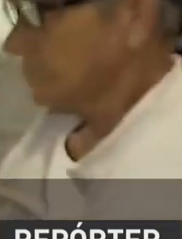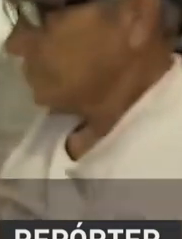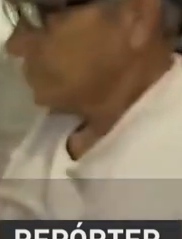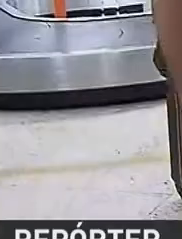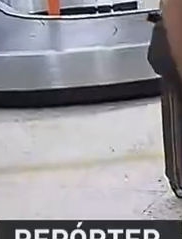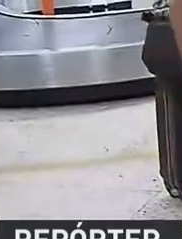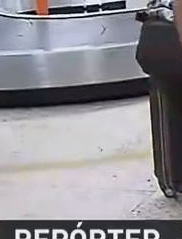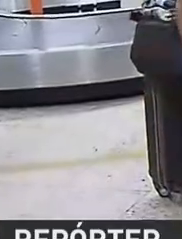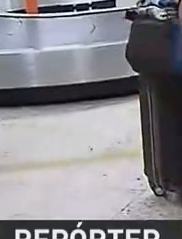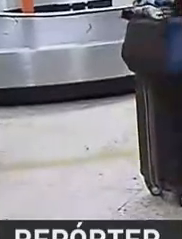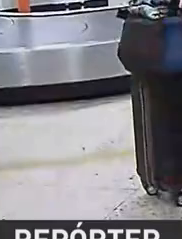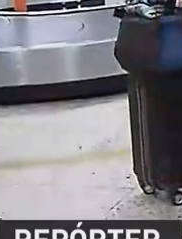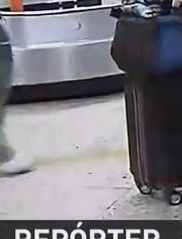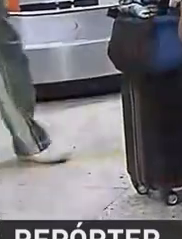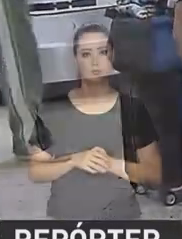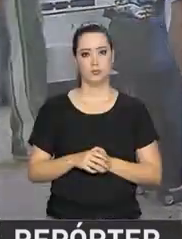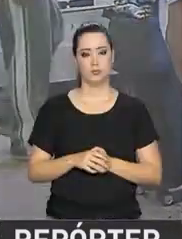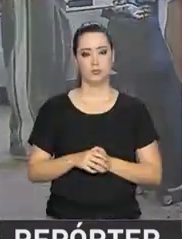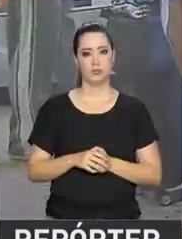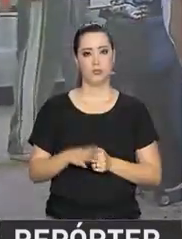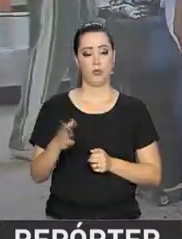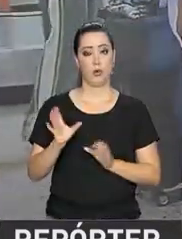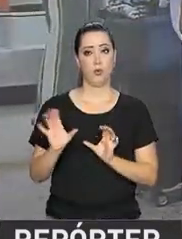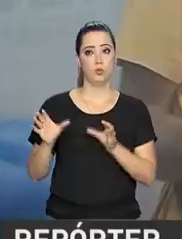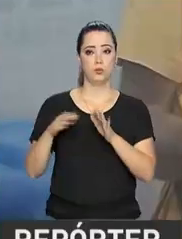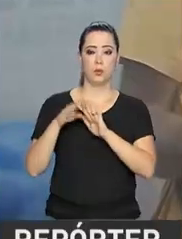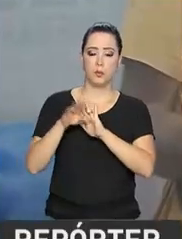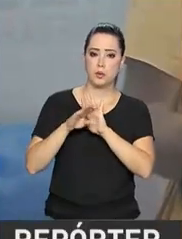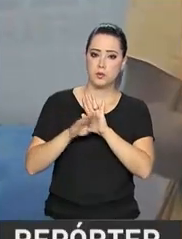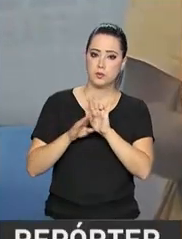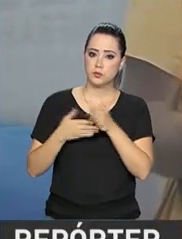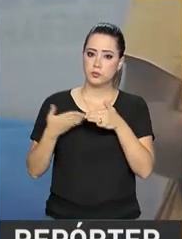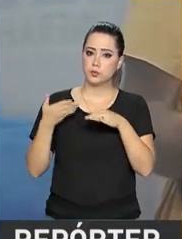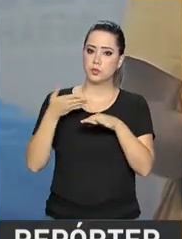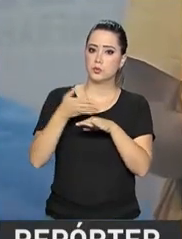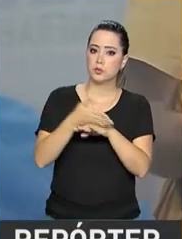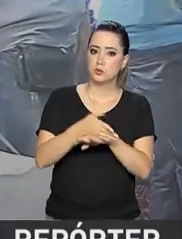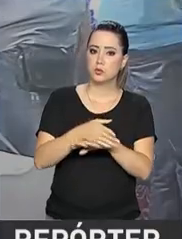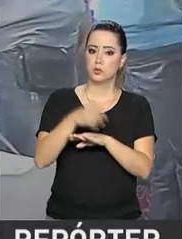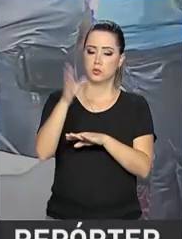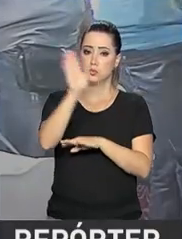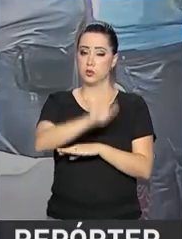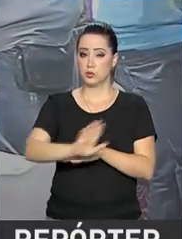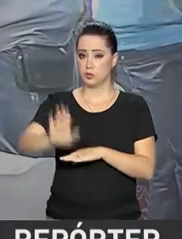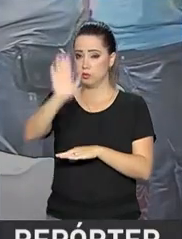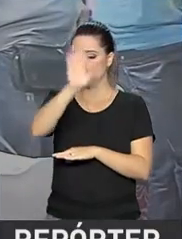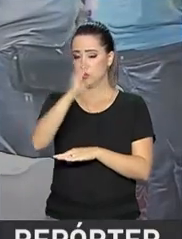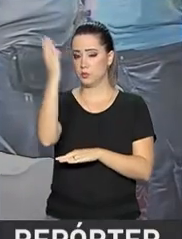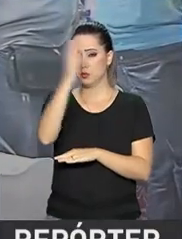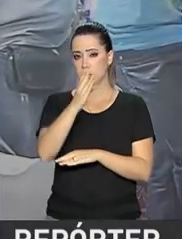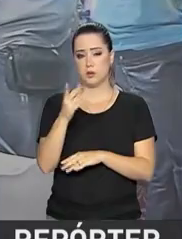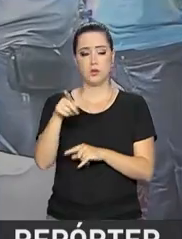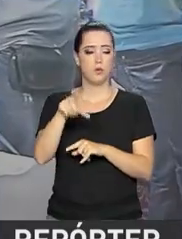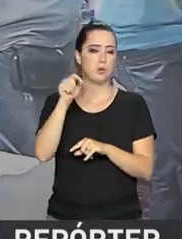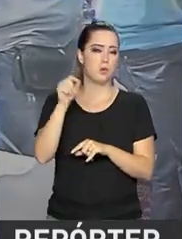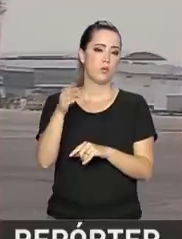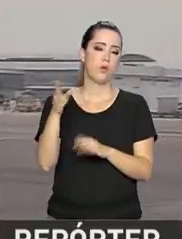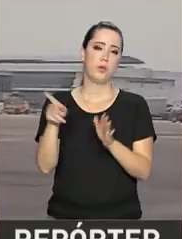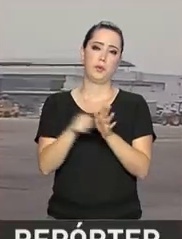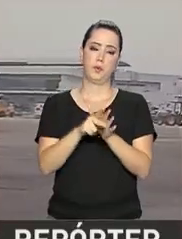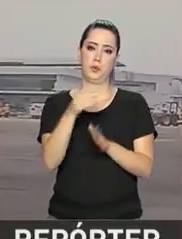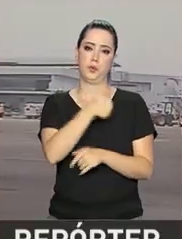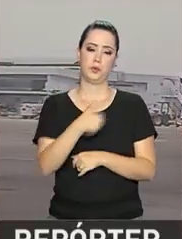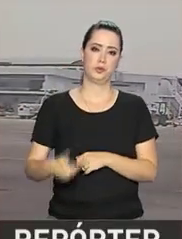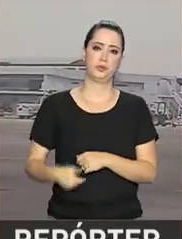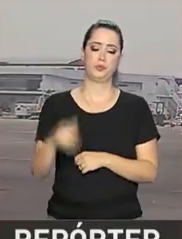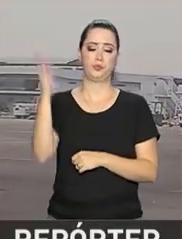nível mundial. Chamado de processo de interiorização, a transferência dos imigrantes foi a alternativa encontrada pelo governo federal para